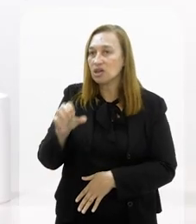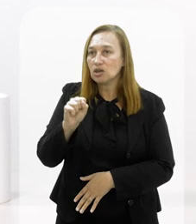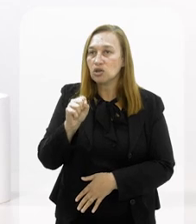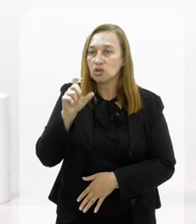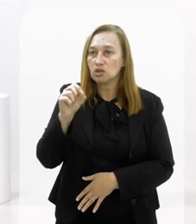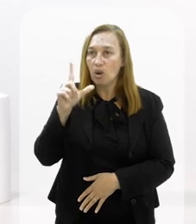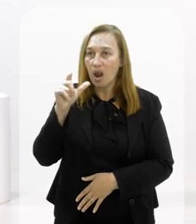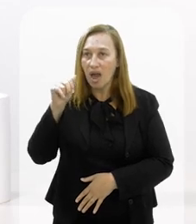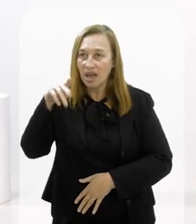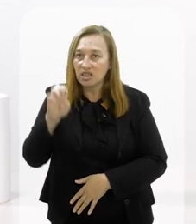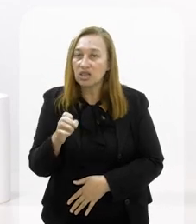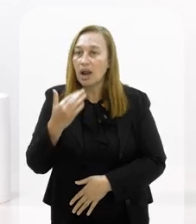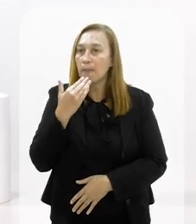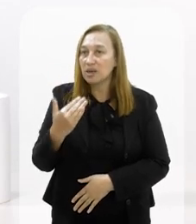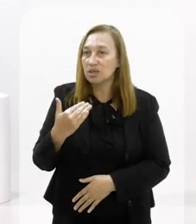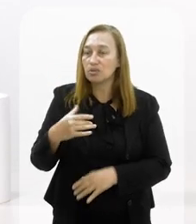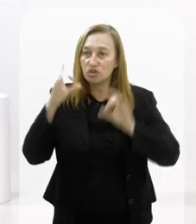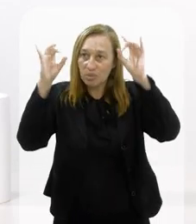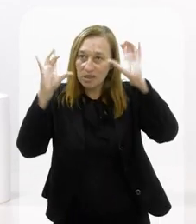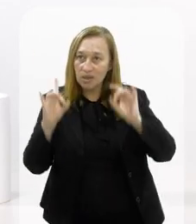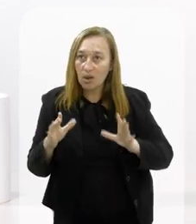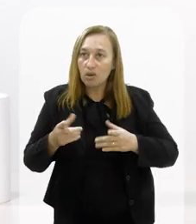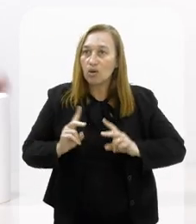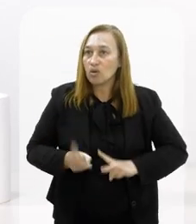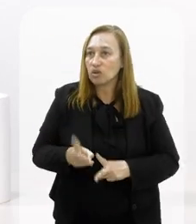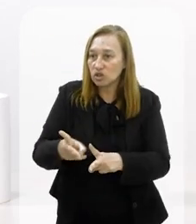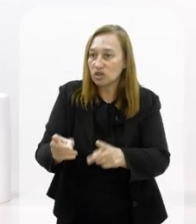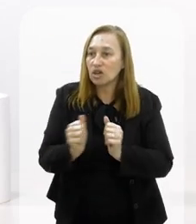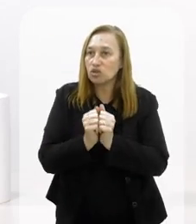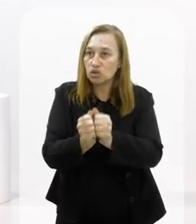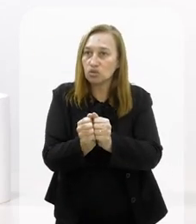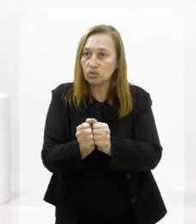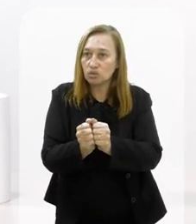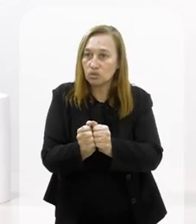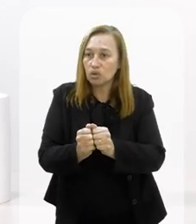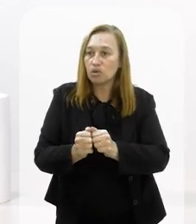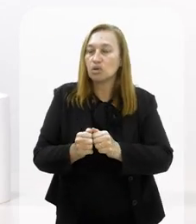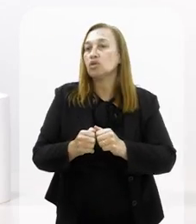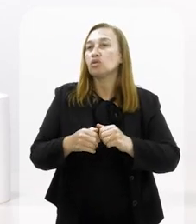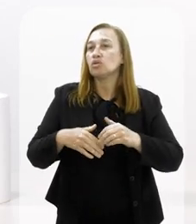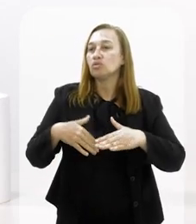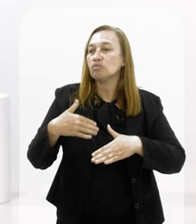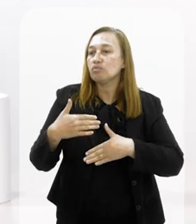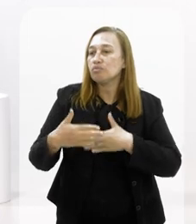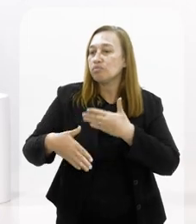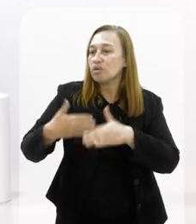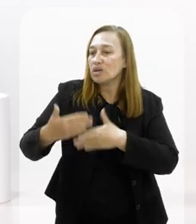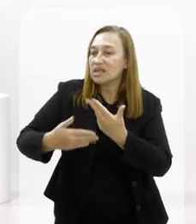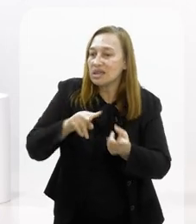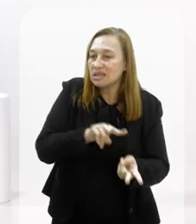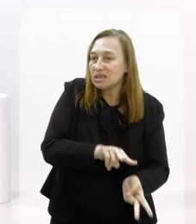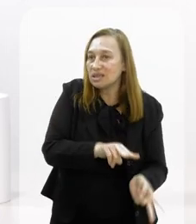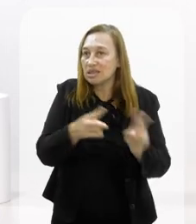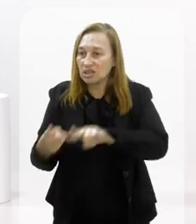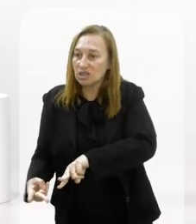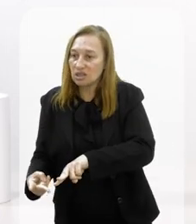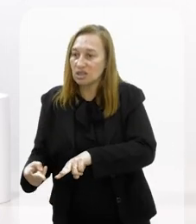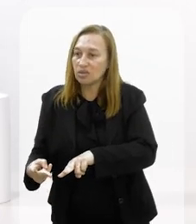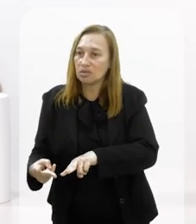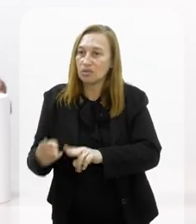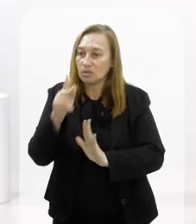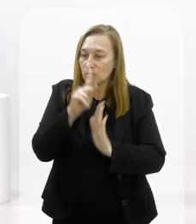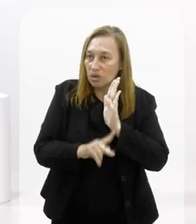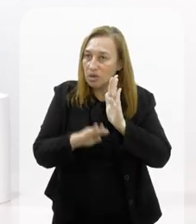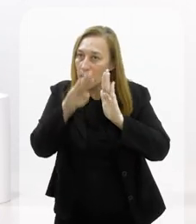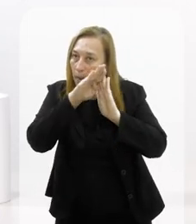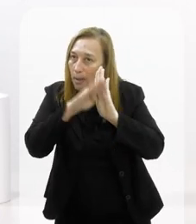presidente Solange e ela fez um pedido especial para que eu pudesse permanecer junto no processo de de transição do projeto e a gente estabeleceu um